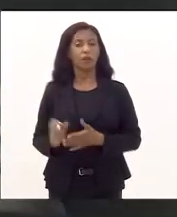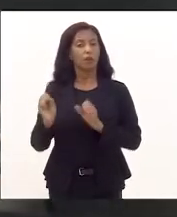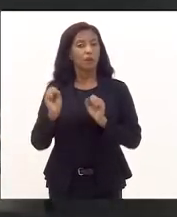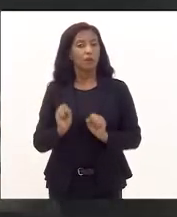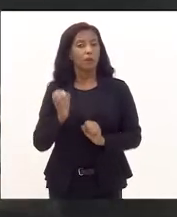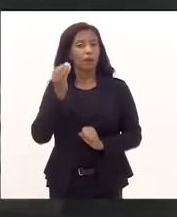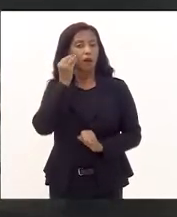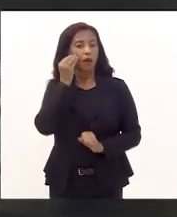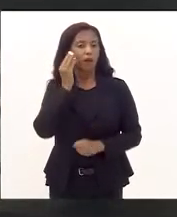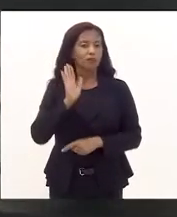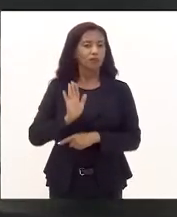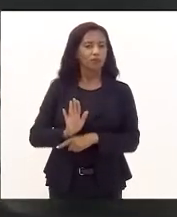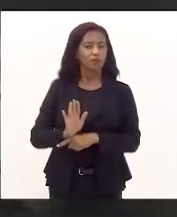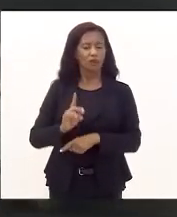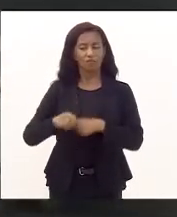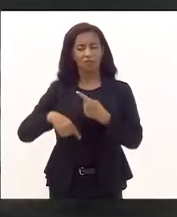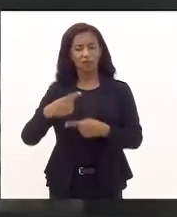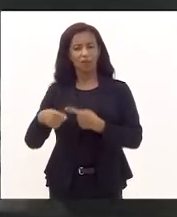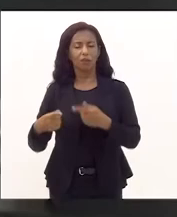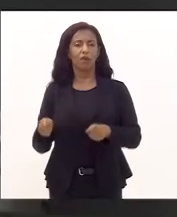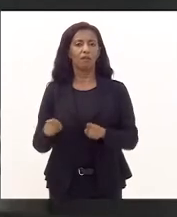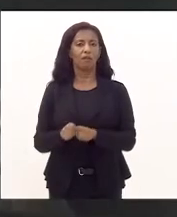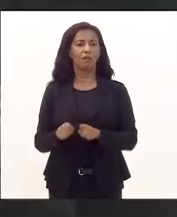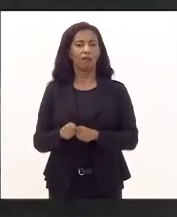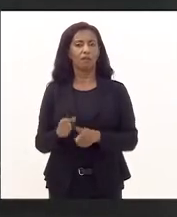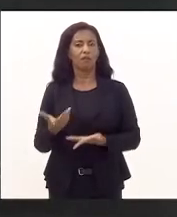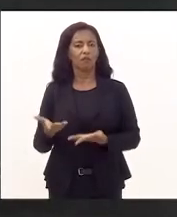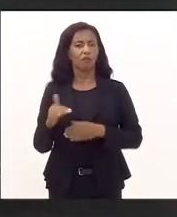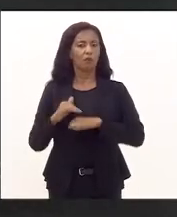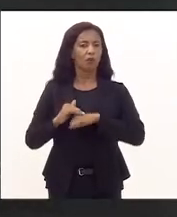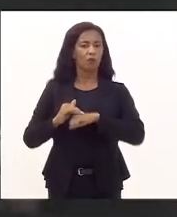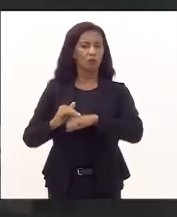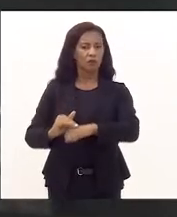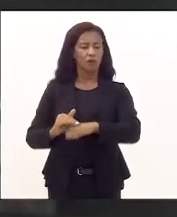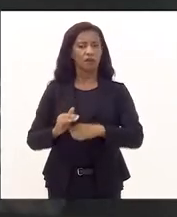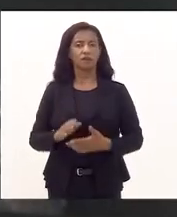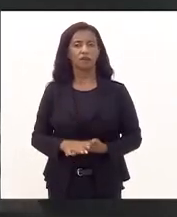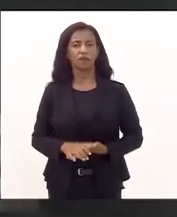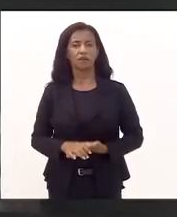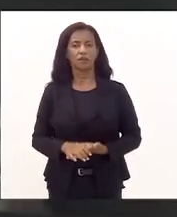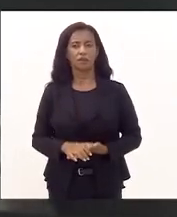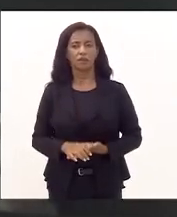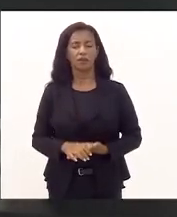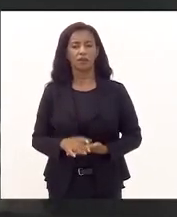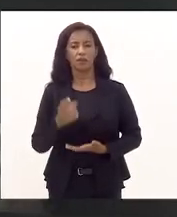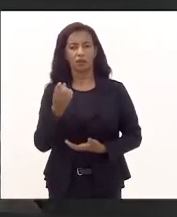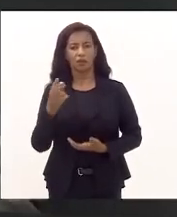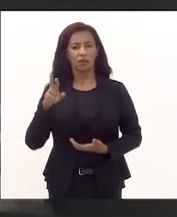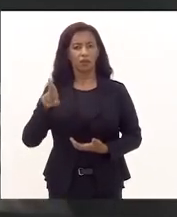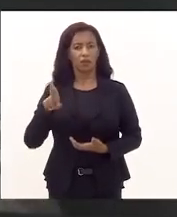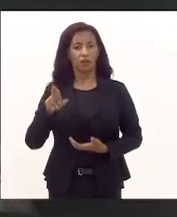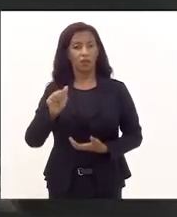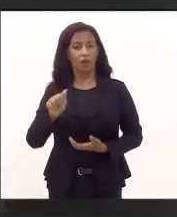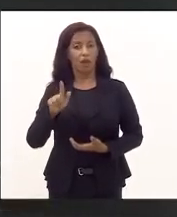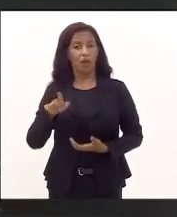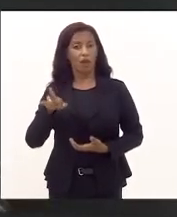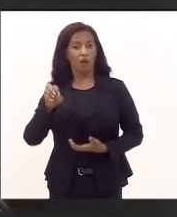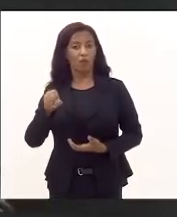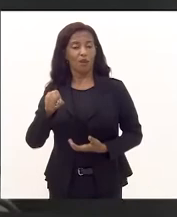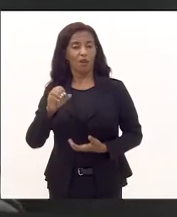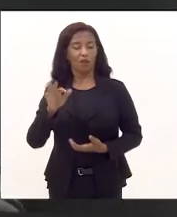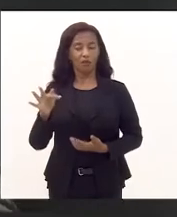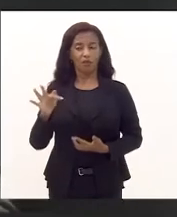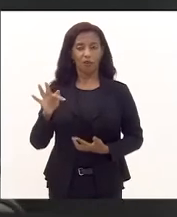tentar ajudá-los. Depois também fui para a conversa com o Dr. Alberto Flores,